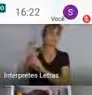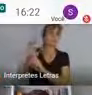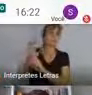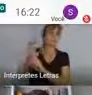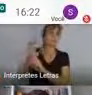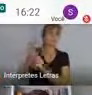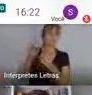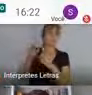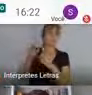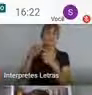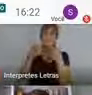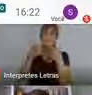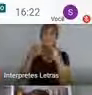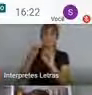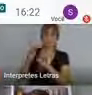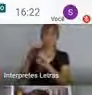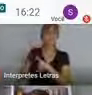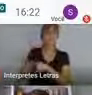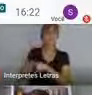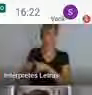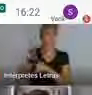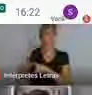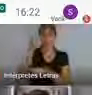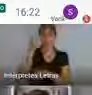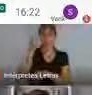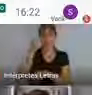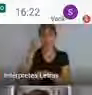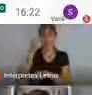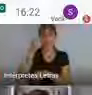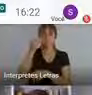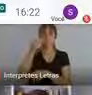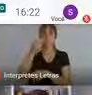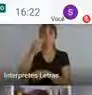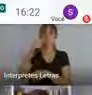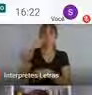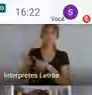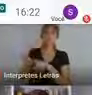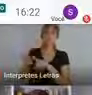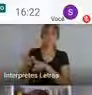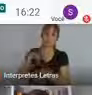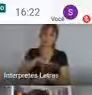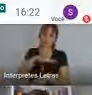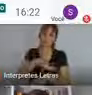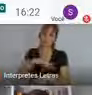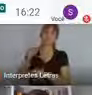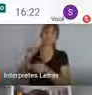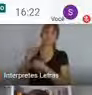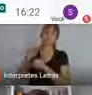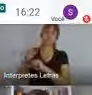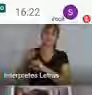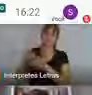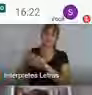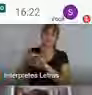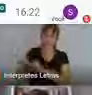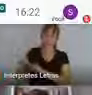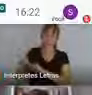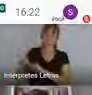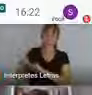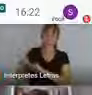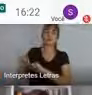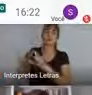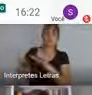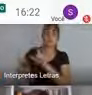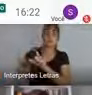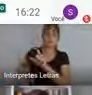linguísticos, especialização em língua e literatura portuguesa, graduação em letras, atualmente é professor